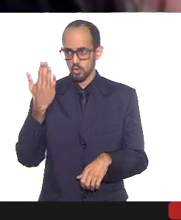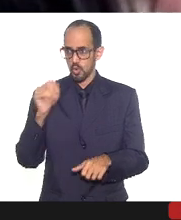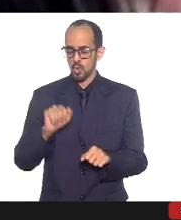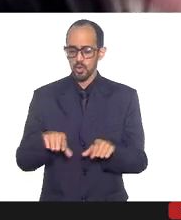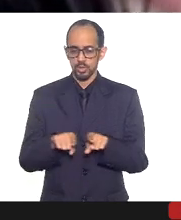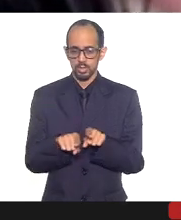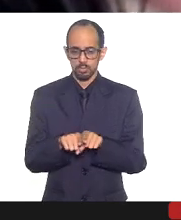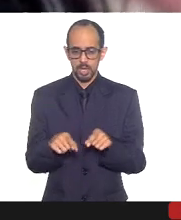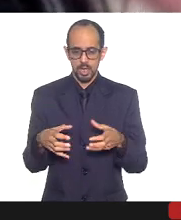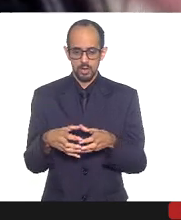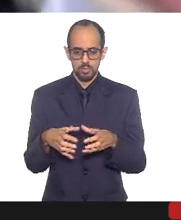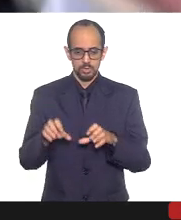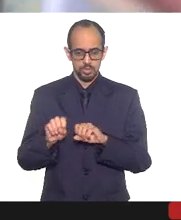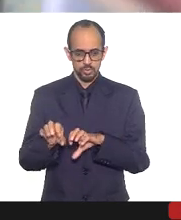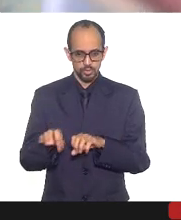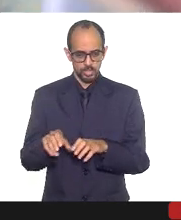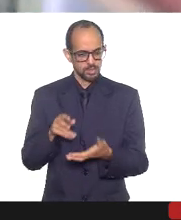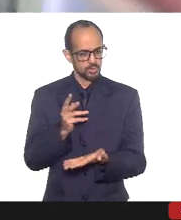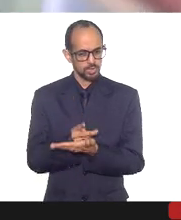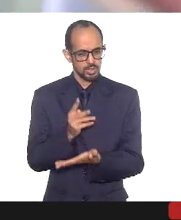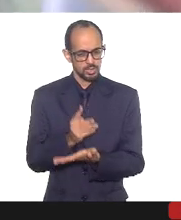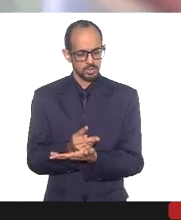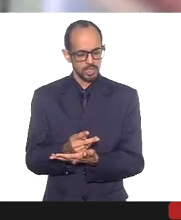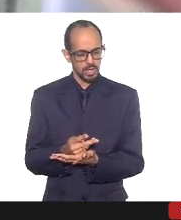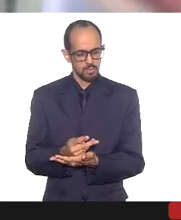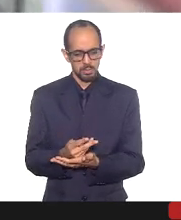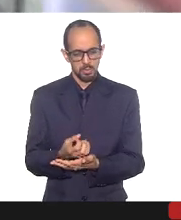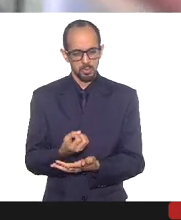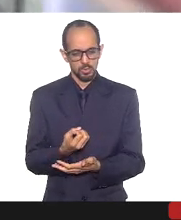de Educação, que é sempre tão eficiente.